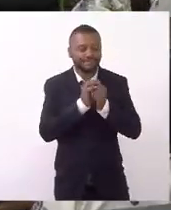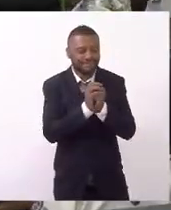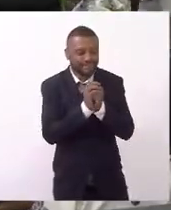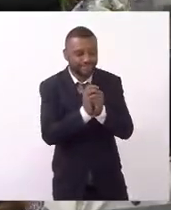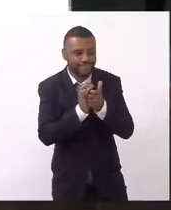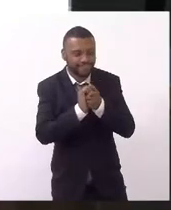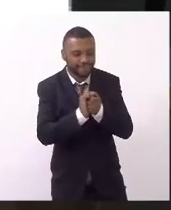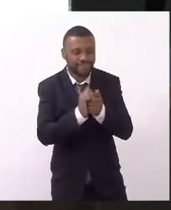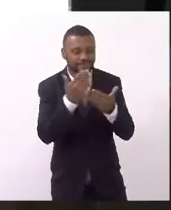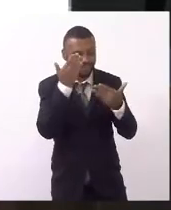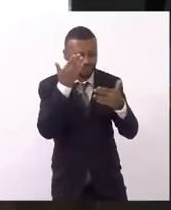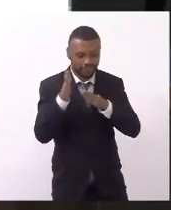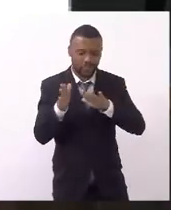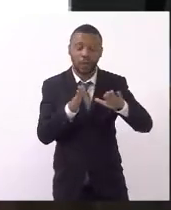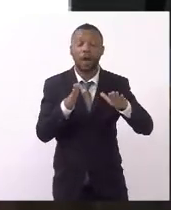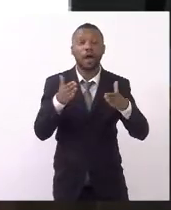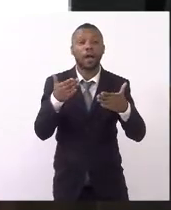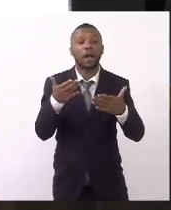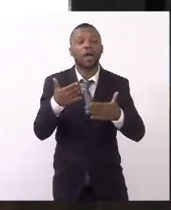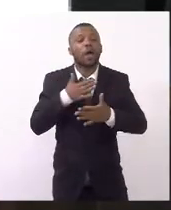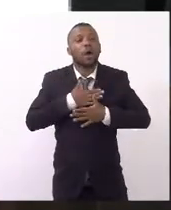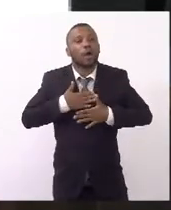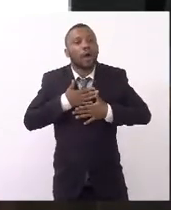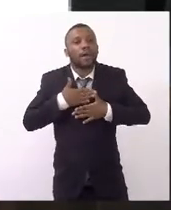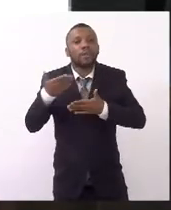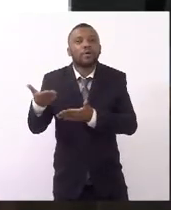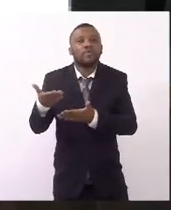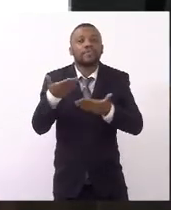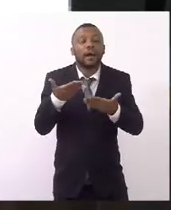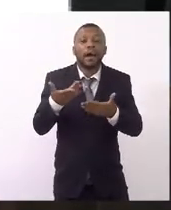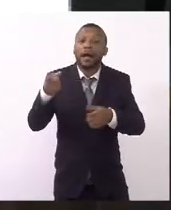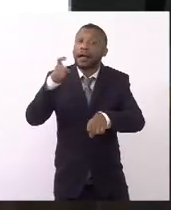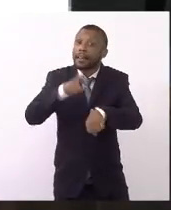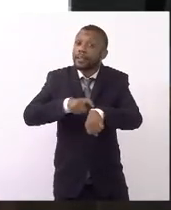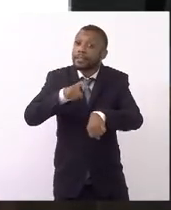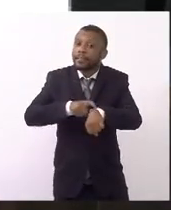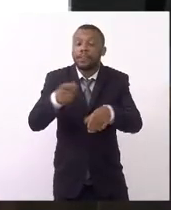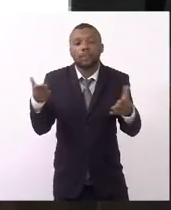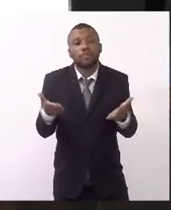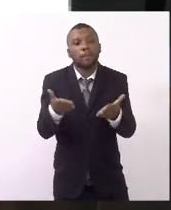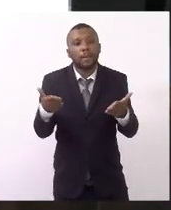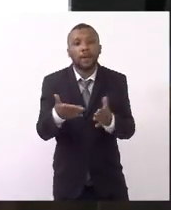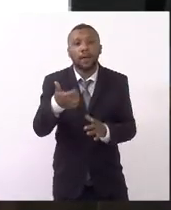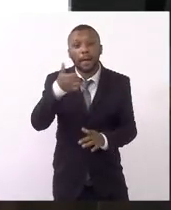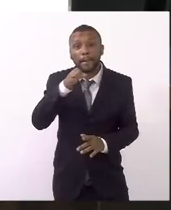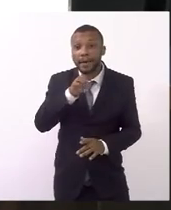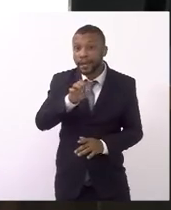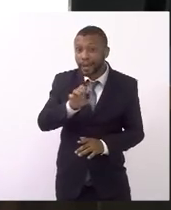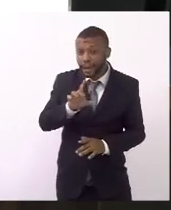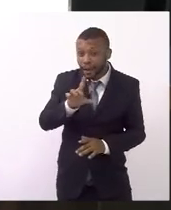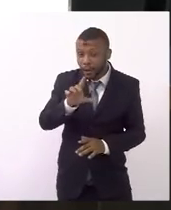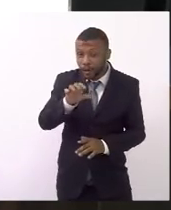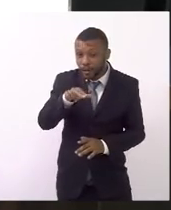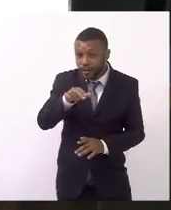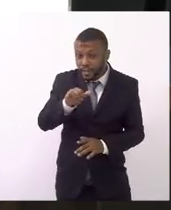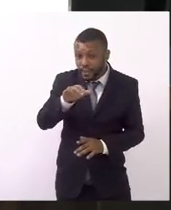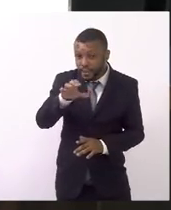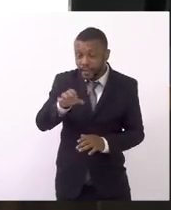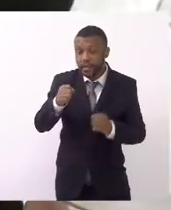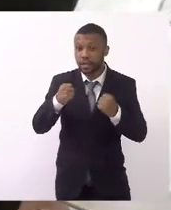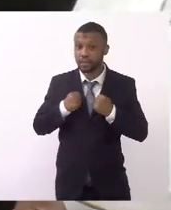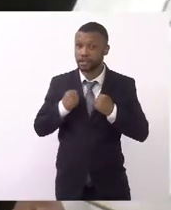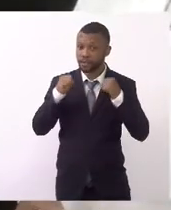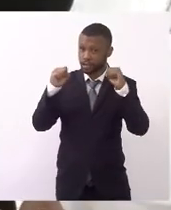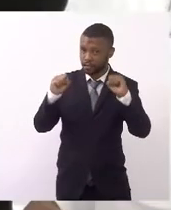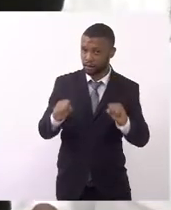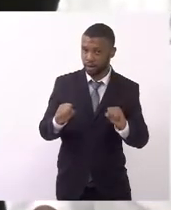gostaria de convidar neste momento a mãe Eunice de Xangô da Tenda Espírita